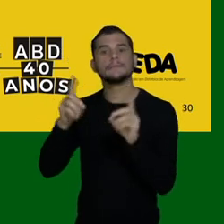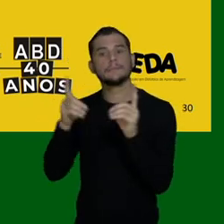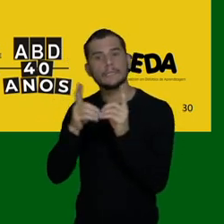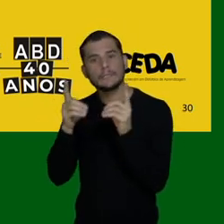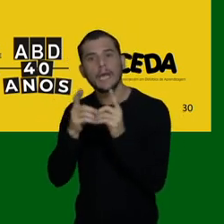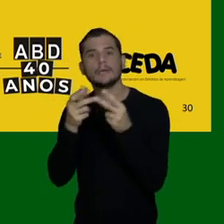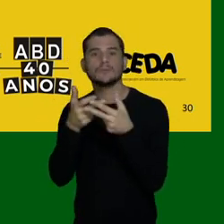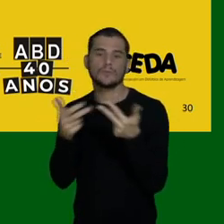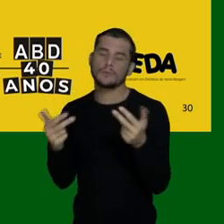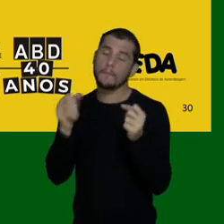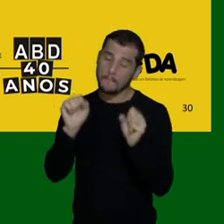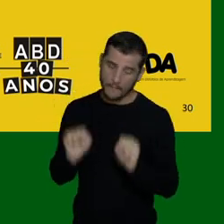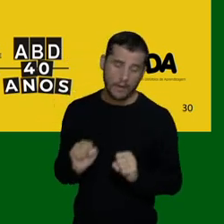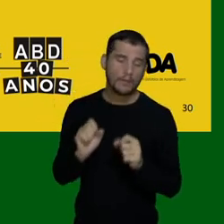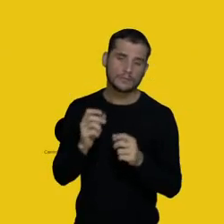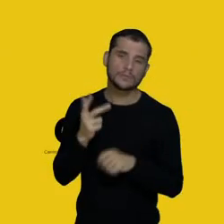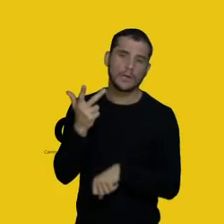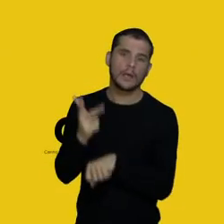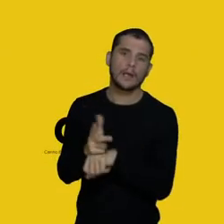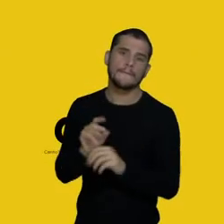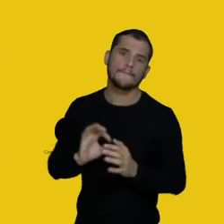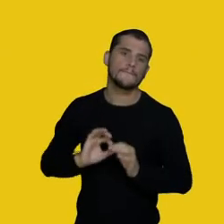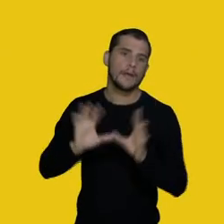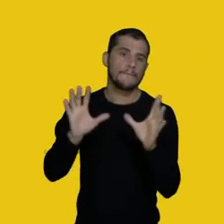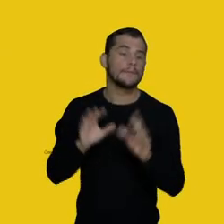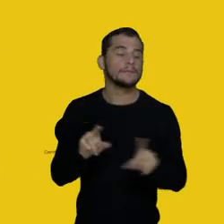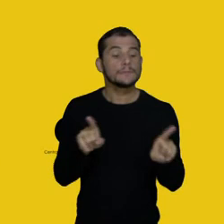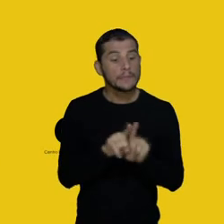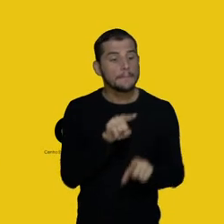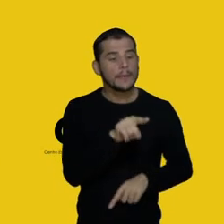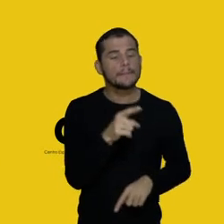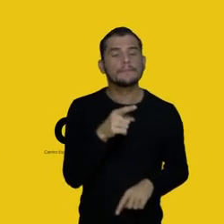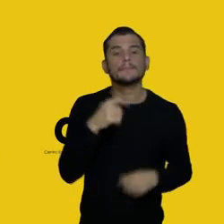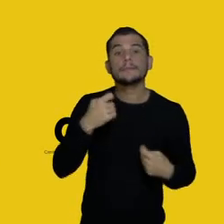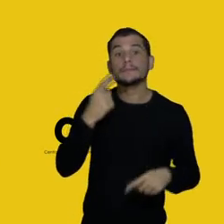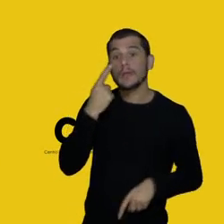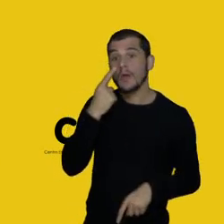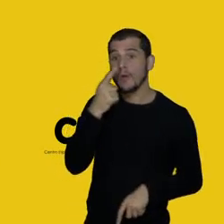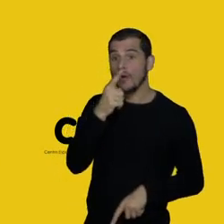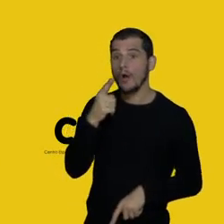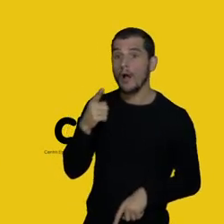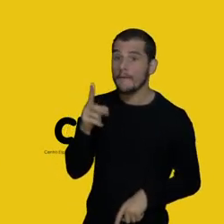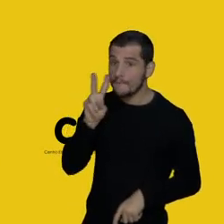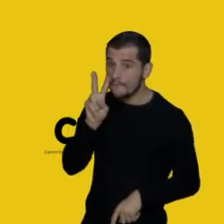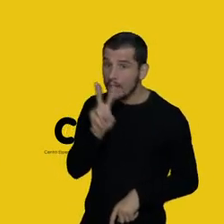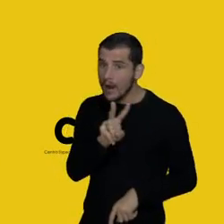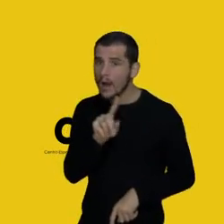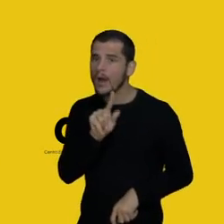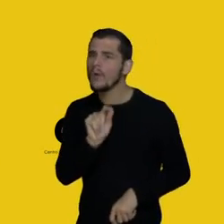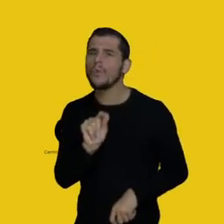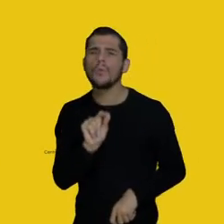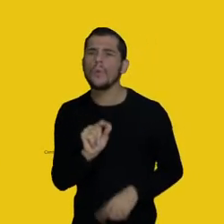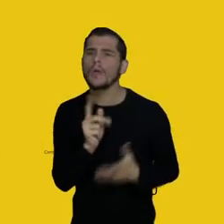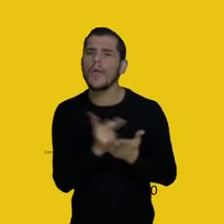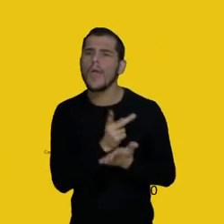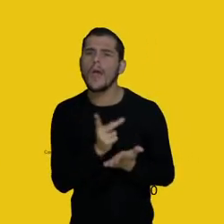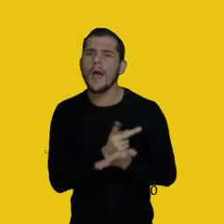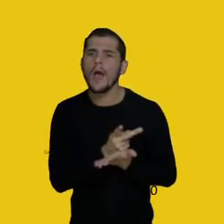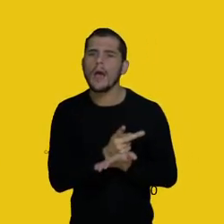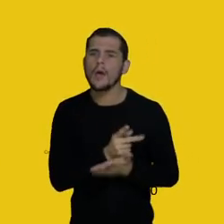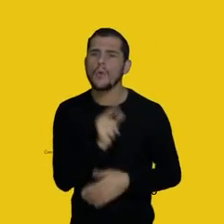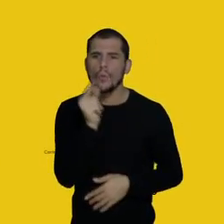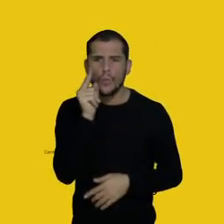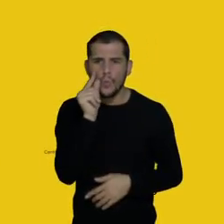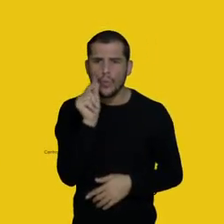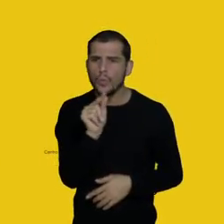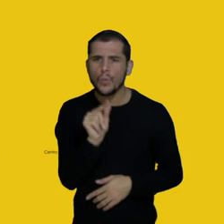ã veja o que que ele errou né o que que eles quis dizer se não entendeu se ele não estudou se ele assim se ele tava